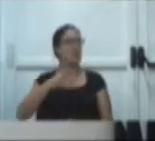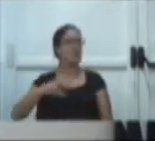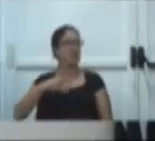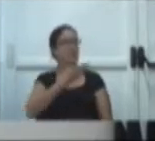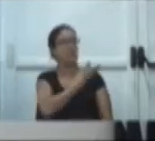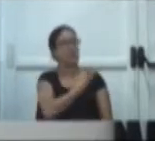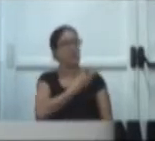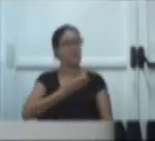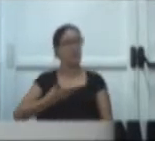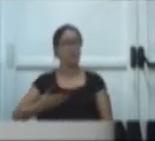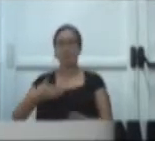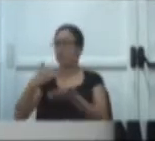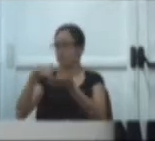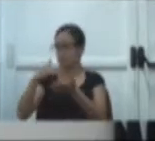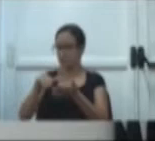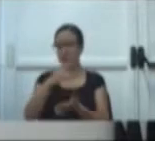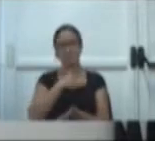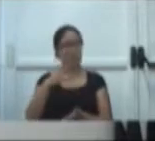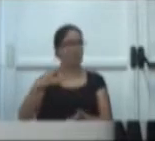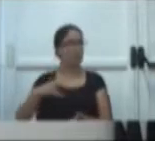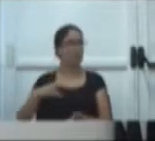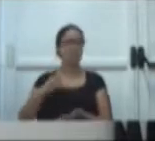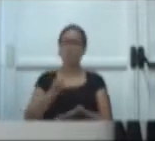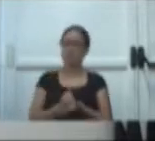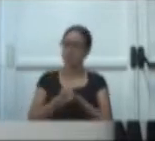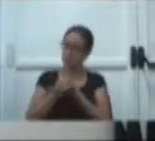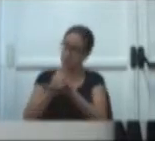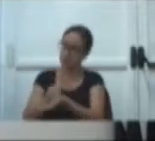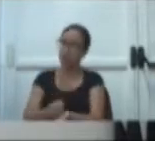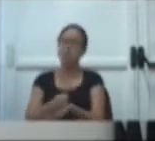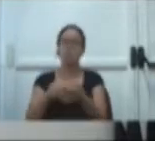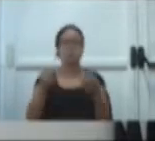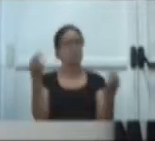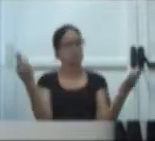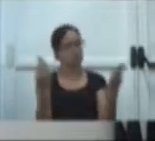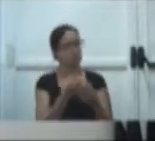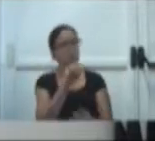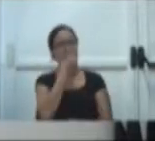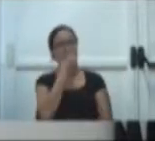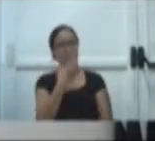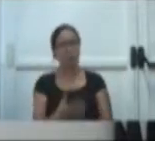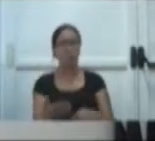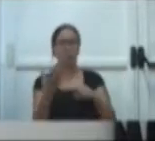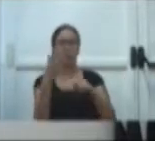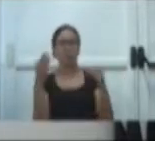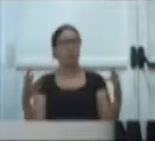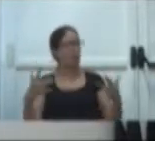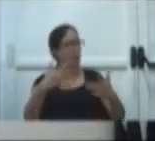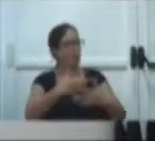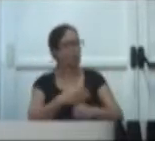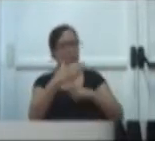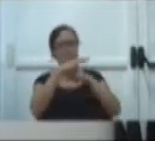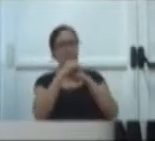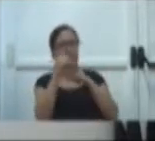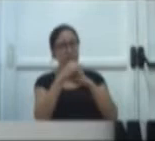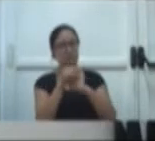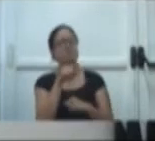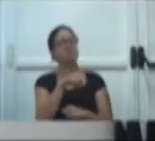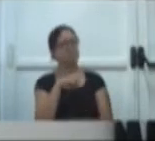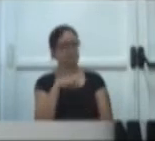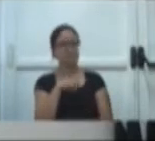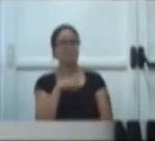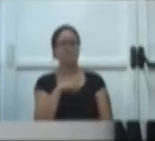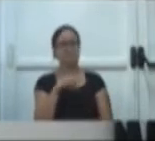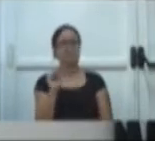naquele departamento. Quem passar por lá vai ver o atendimento carinhoso que as pessoas estão tendo lá